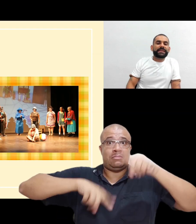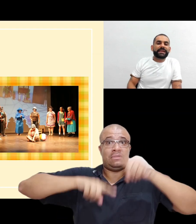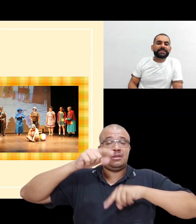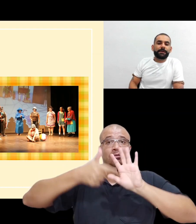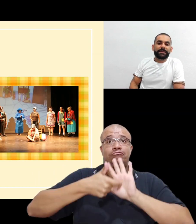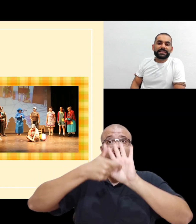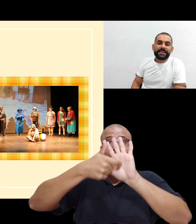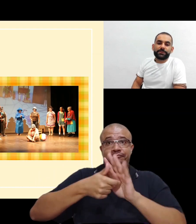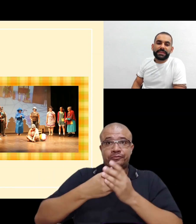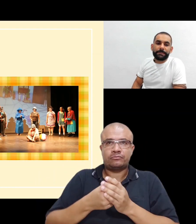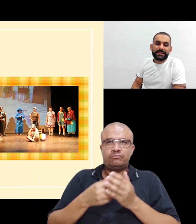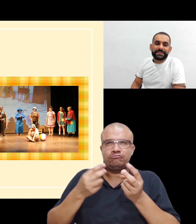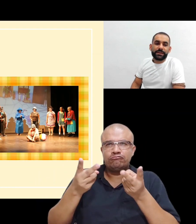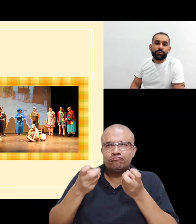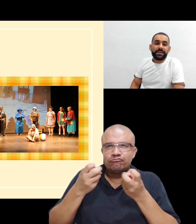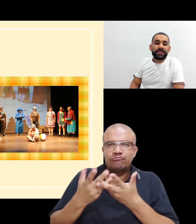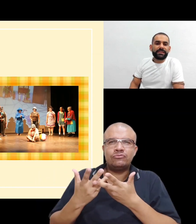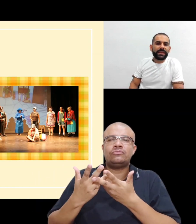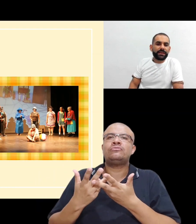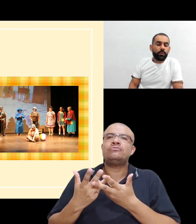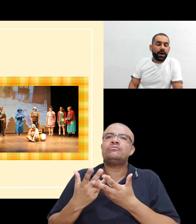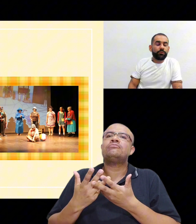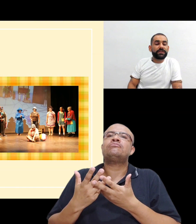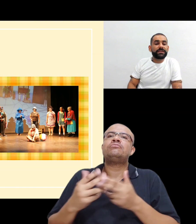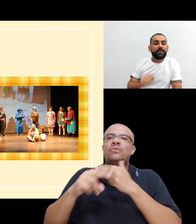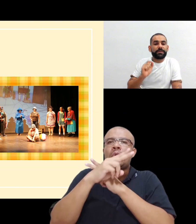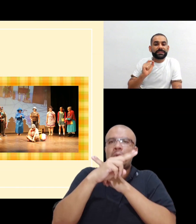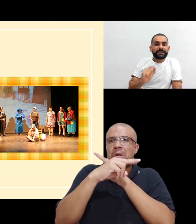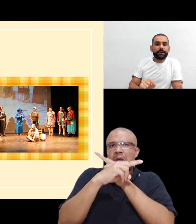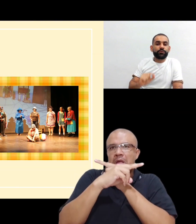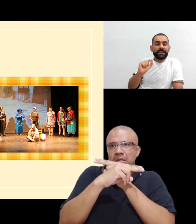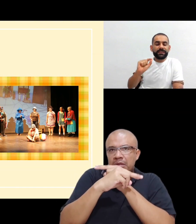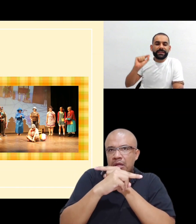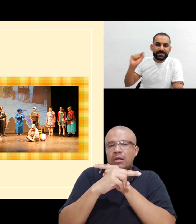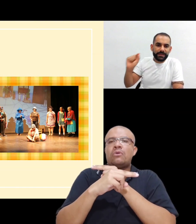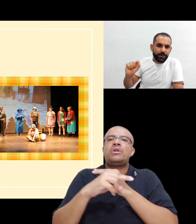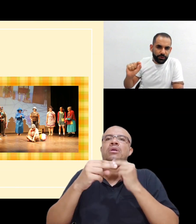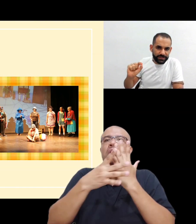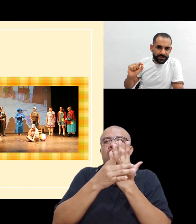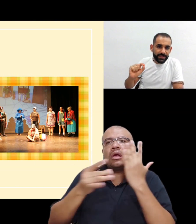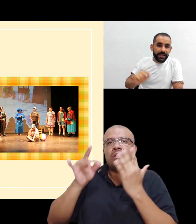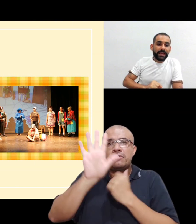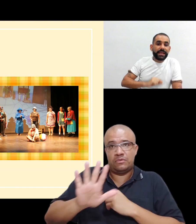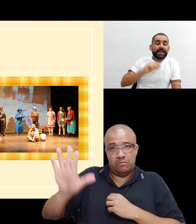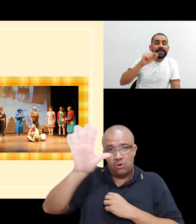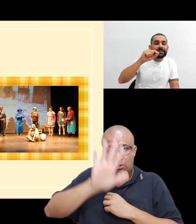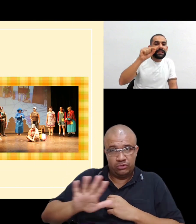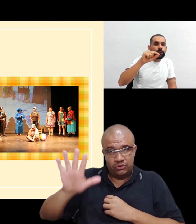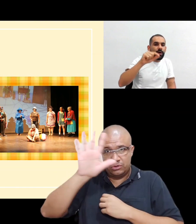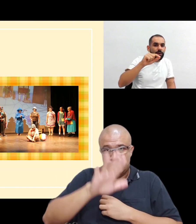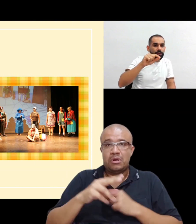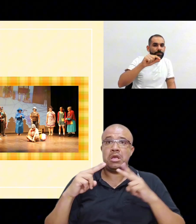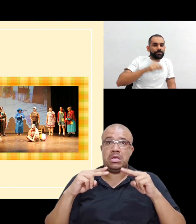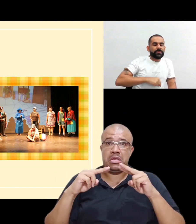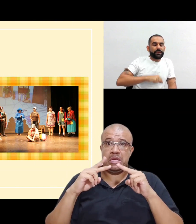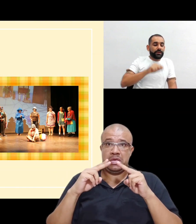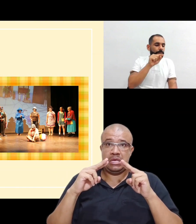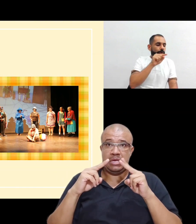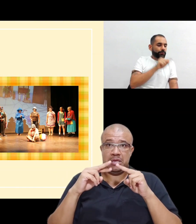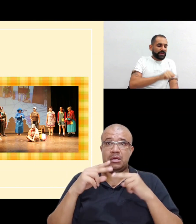Usar materiais que apresentam interpretação interlingual e interpretação intersemiótica.